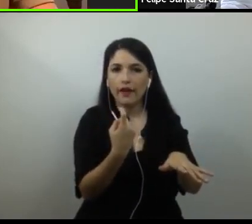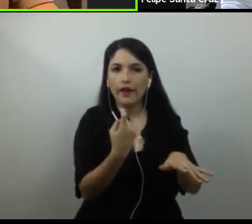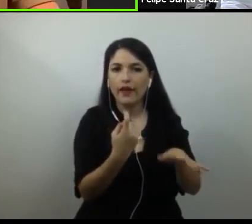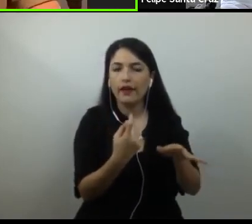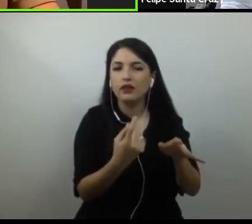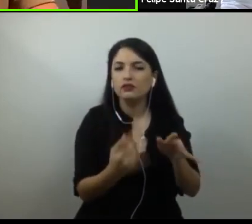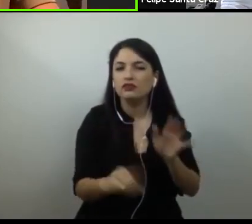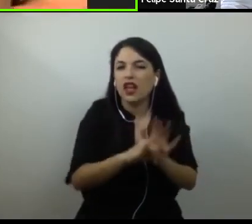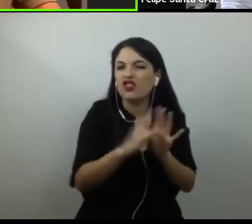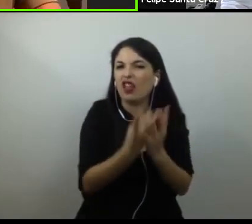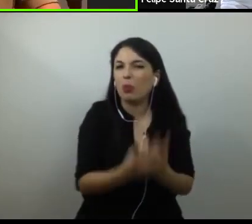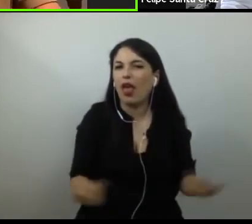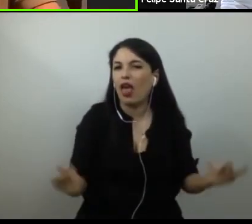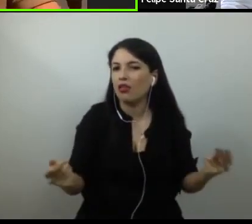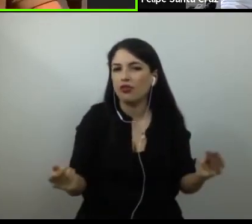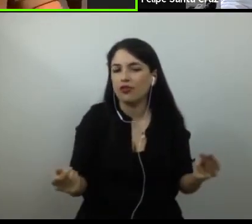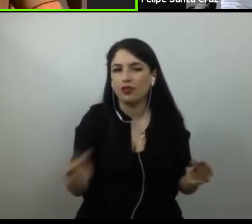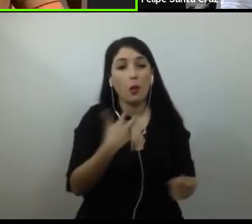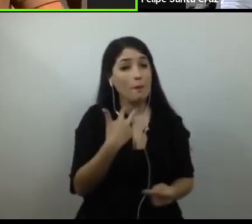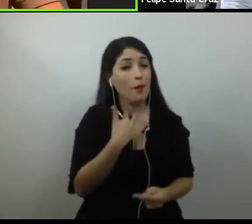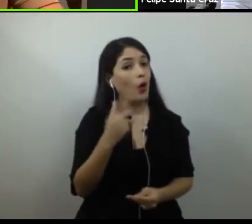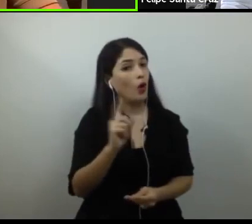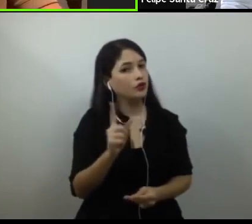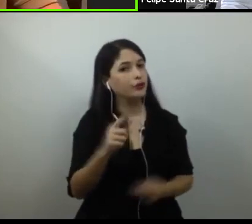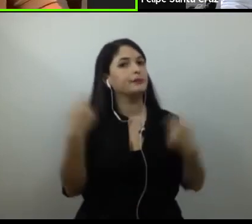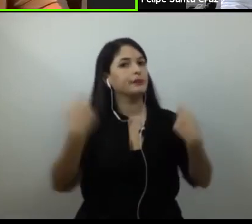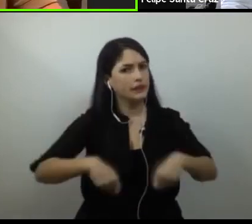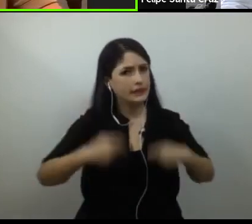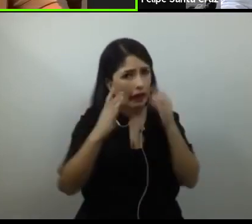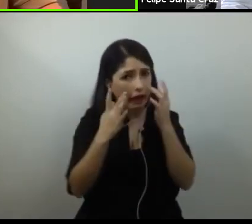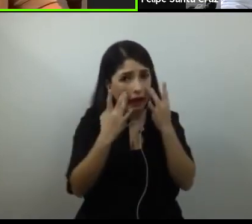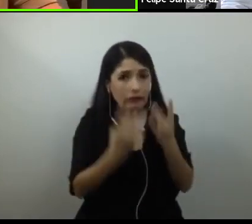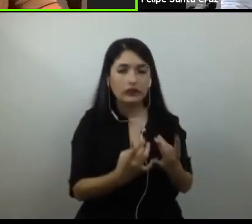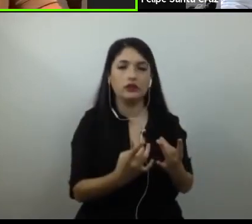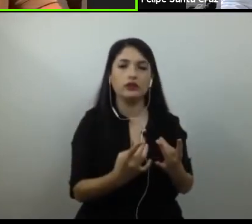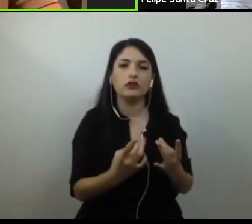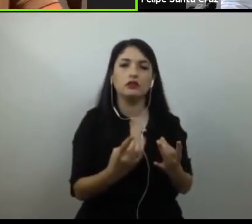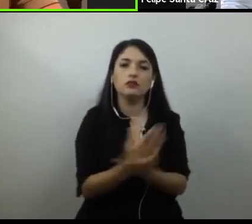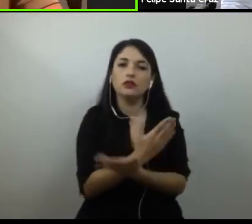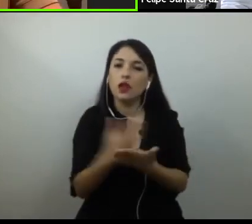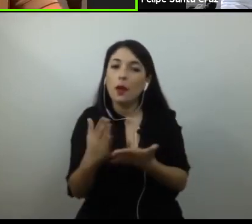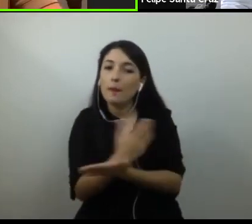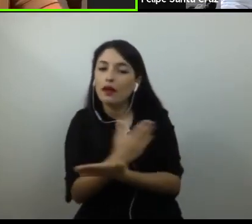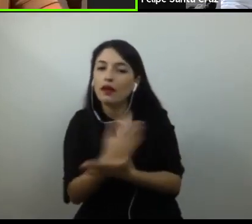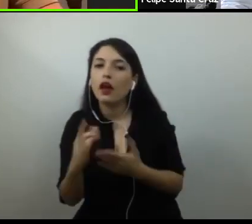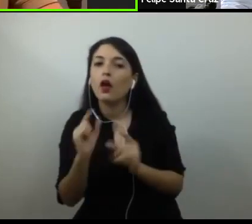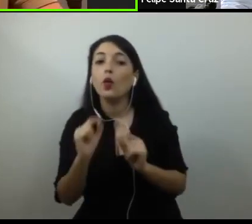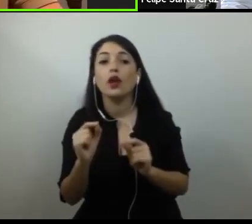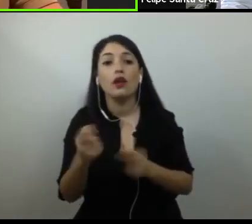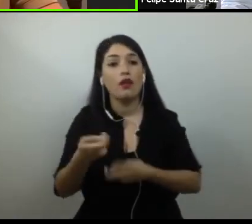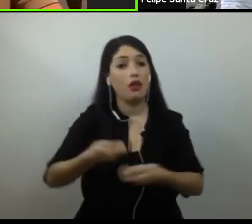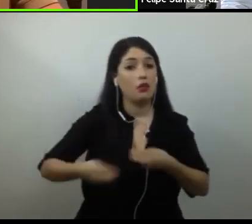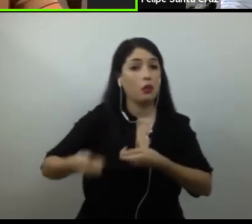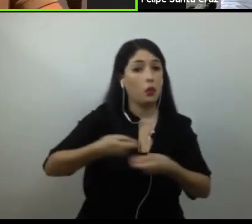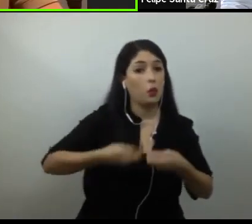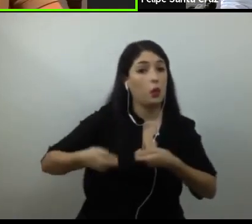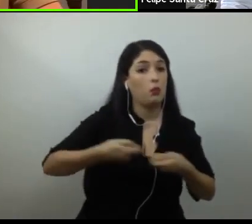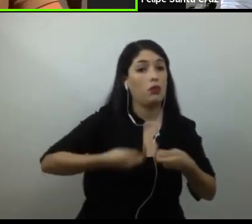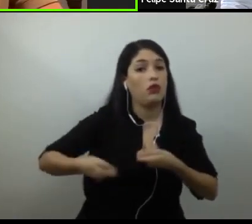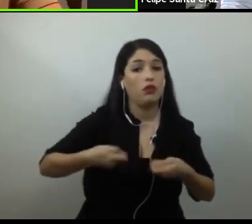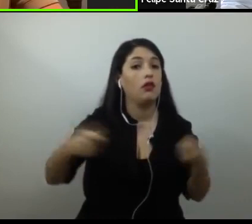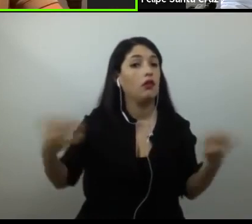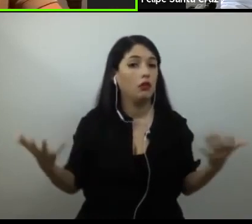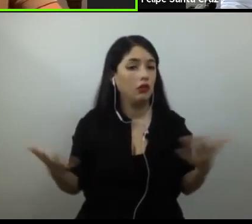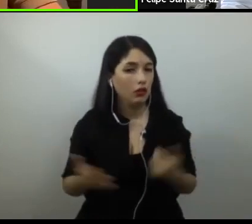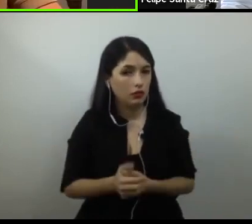defendemos. Portanto, nós temos que nos distinguir também na esfera da economia, né?